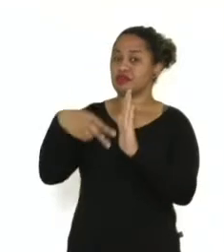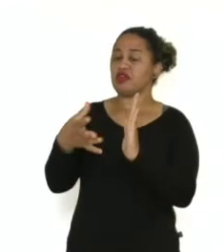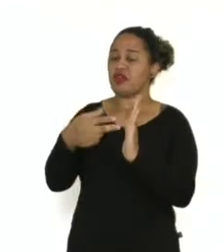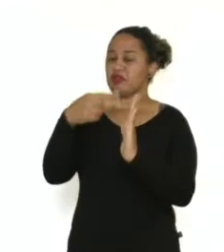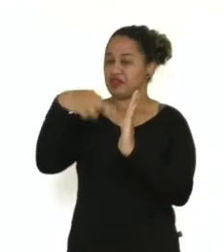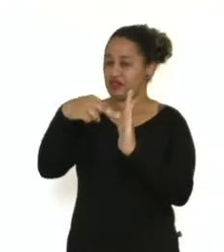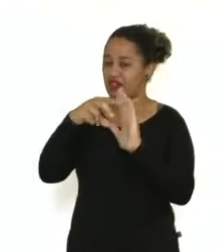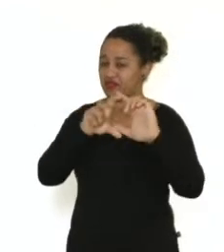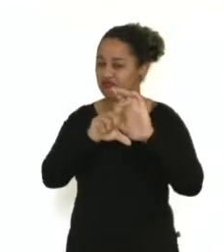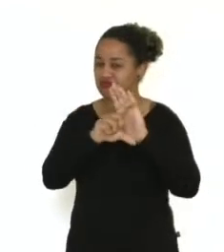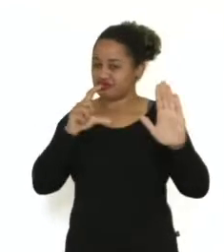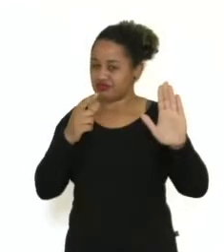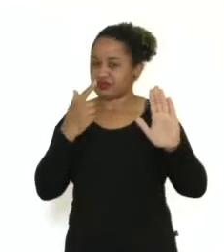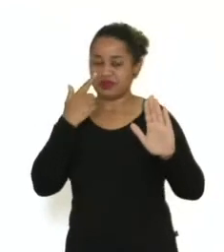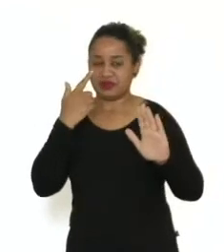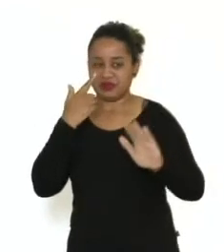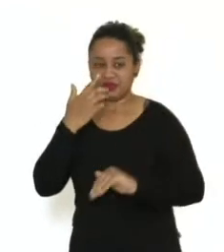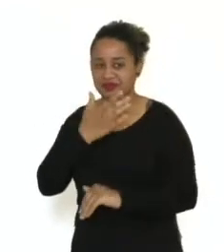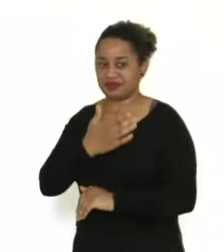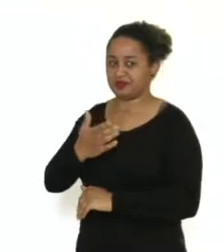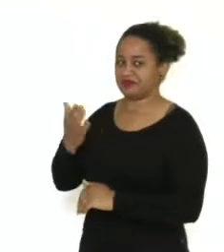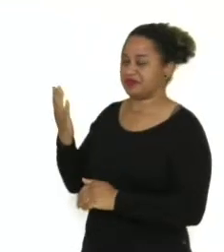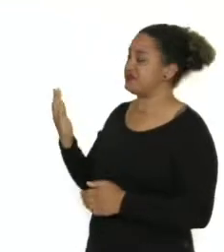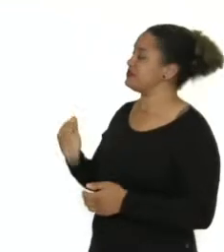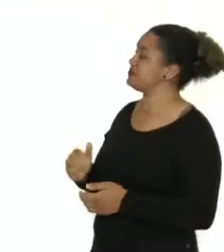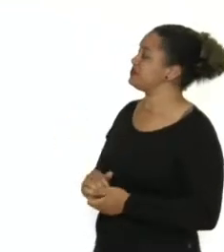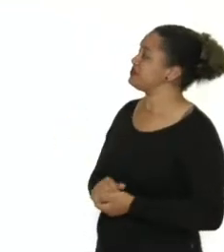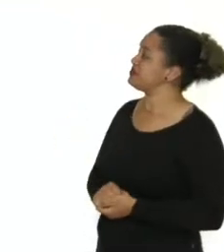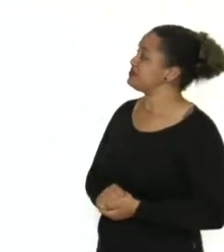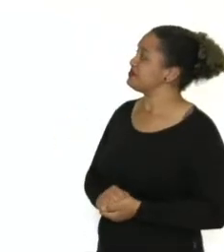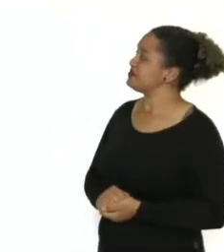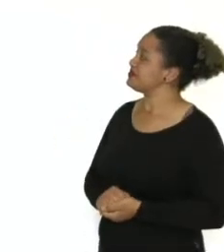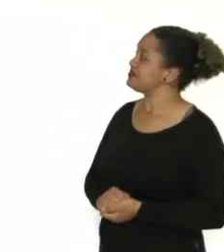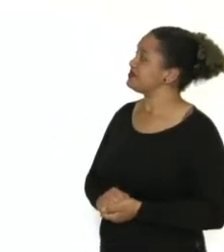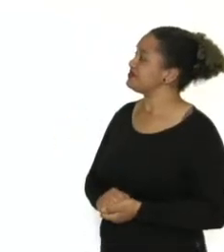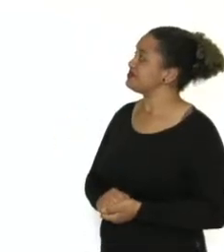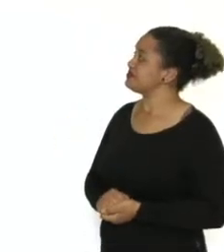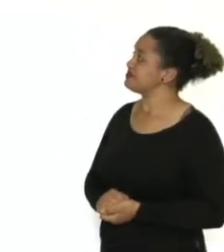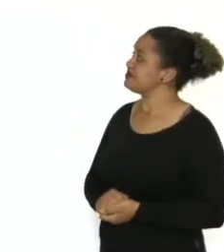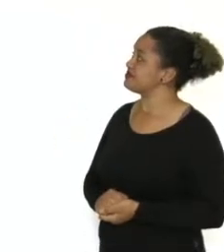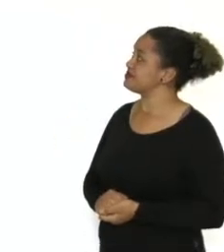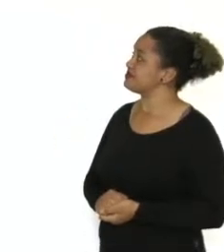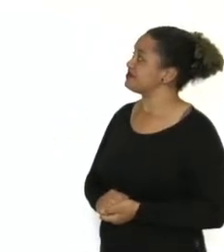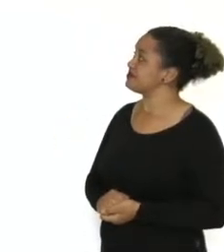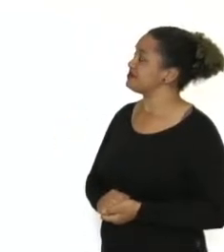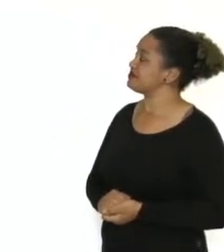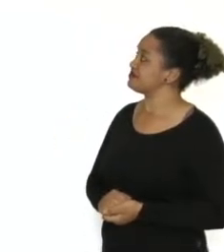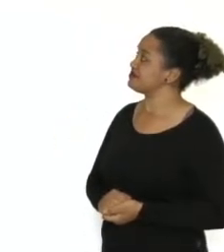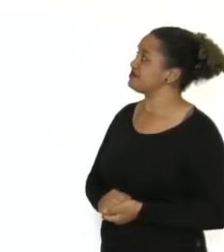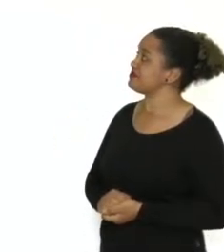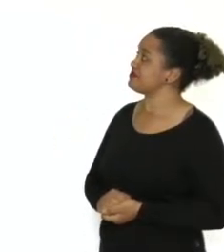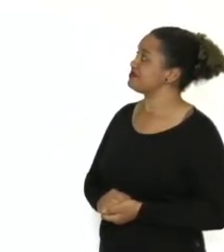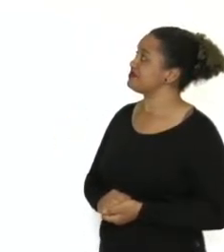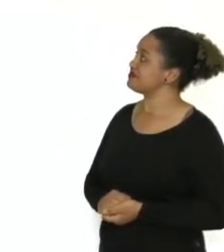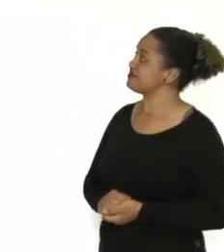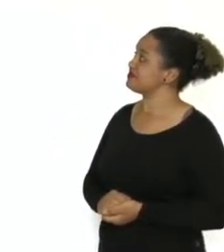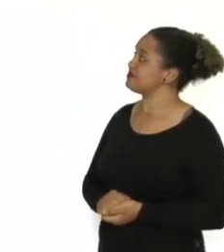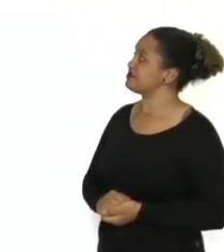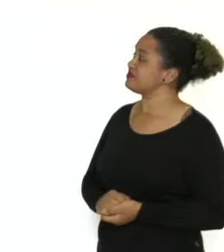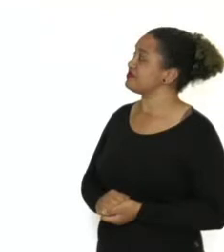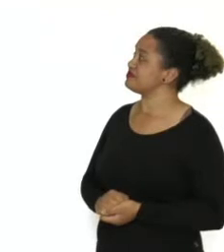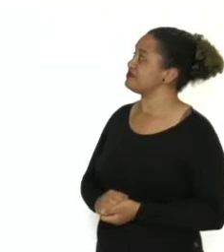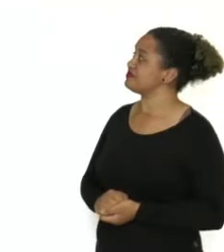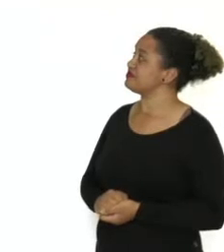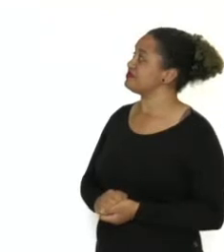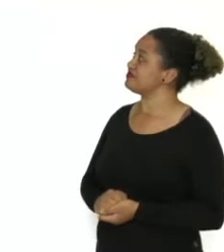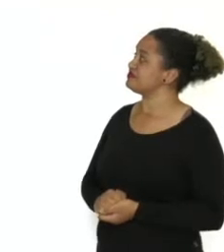assim no fim do ano costuma fazer a furar mãos sentimentos coletivos que se traduzem em campanhas tendo